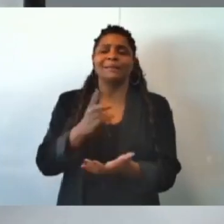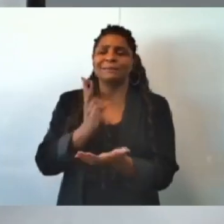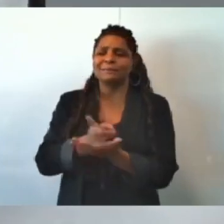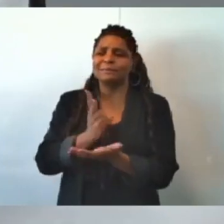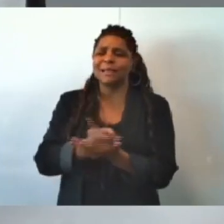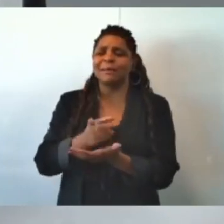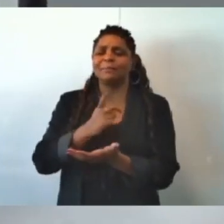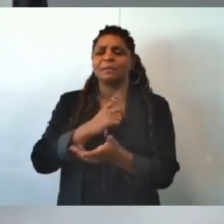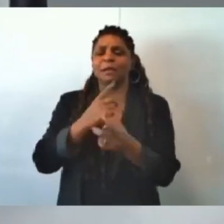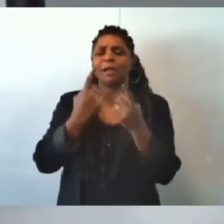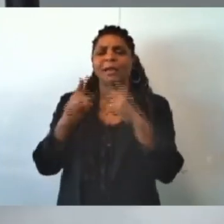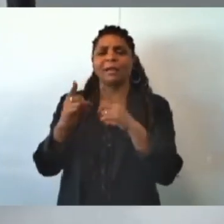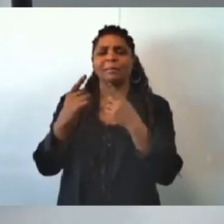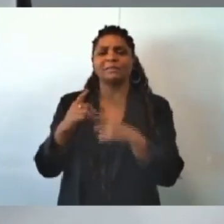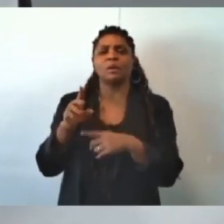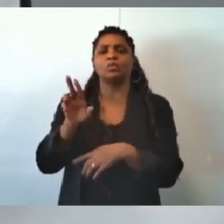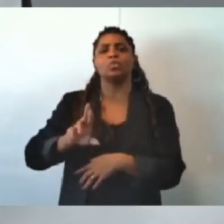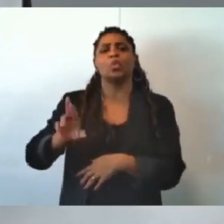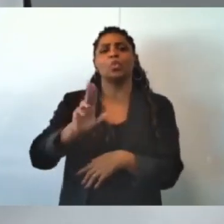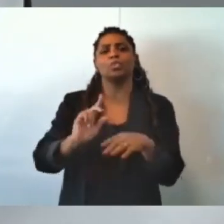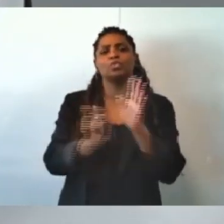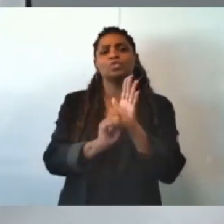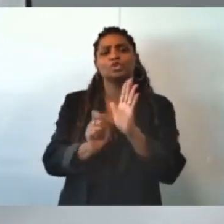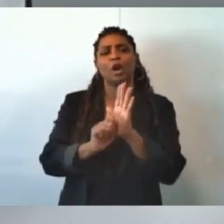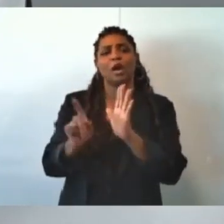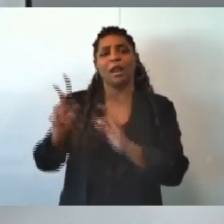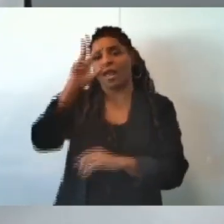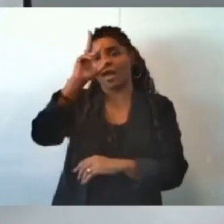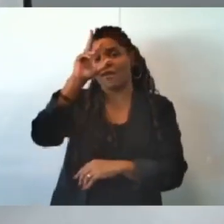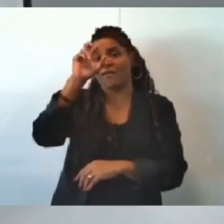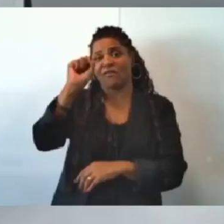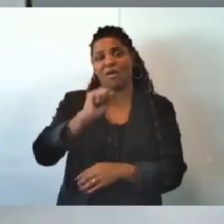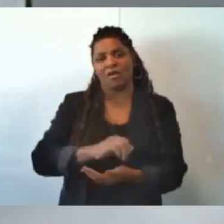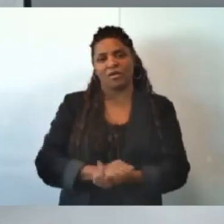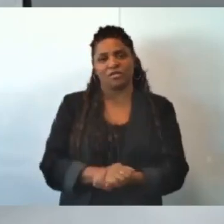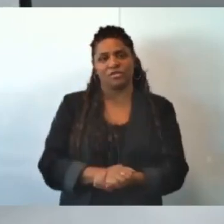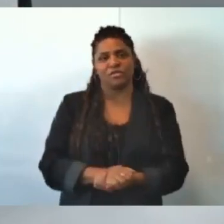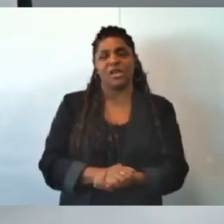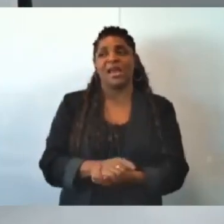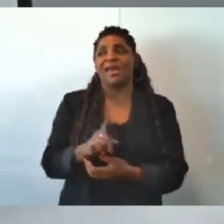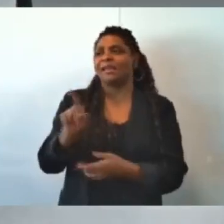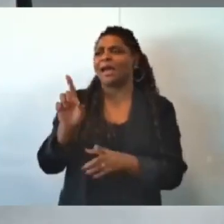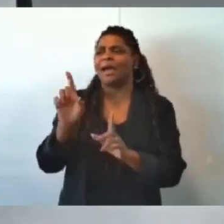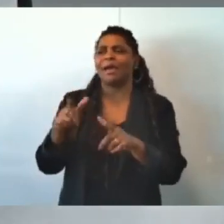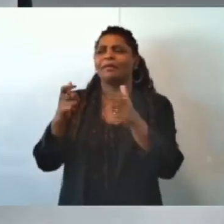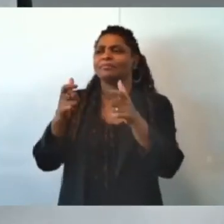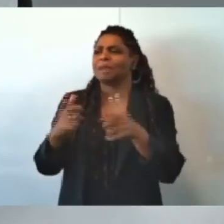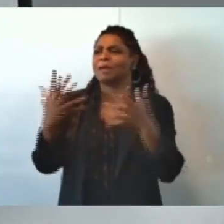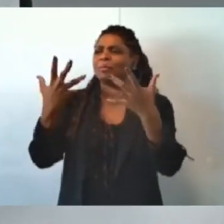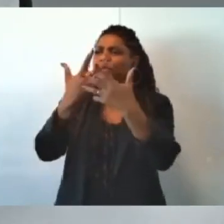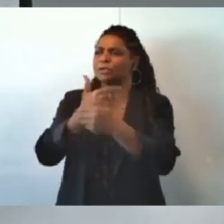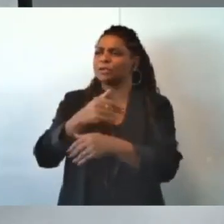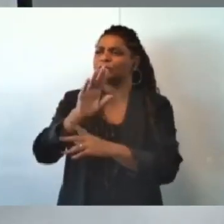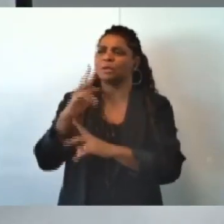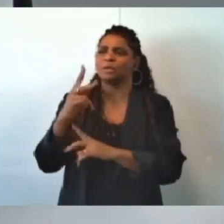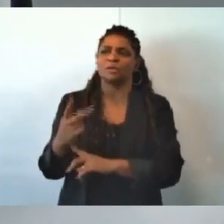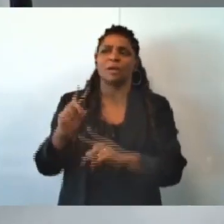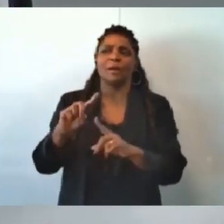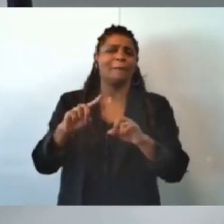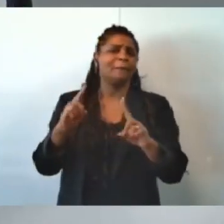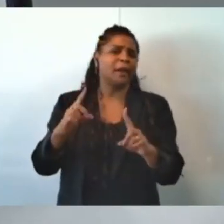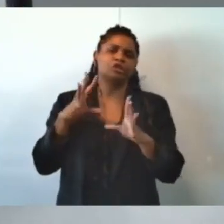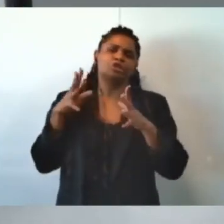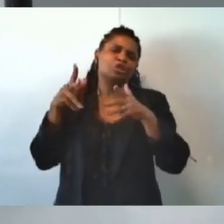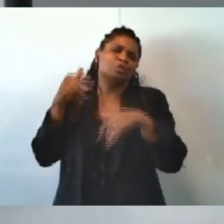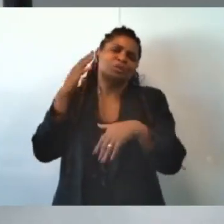aquele negócio de. Desculpa, nós estamos curtindo o Horizonte, o lugar mais belo de BH, mas o consumo, todo mundo sabe,